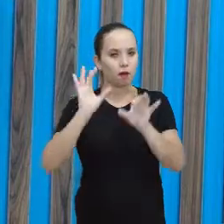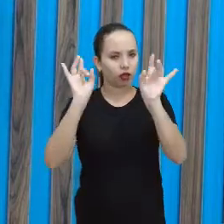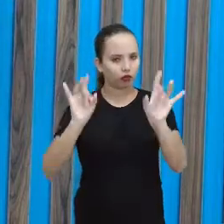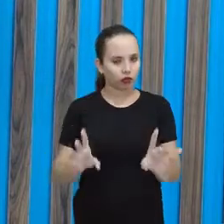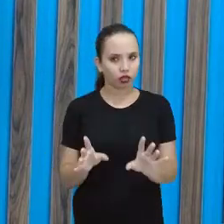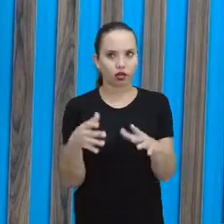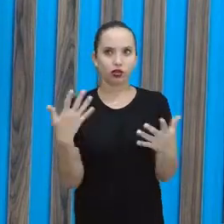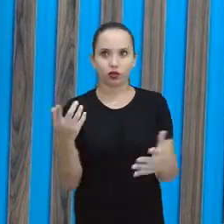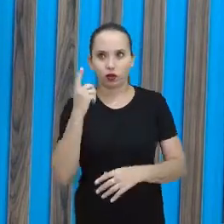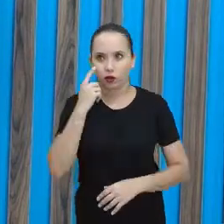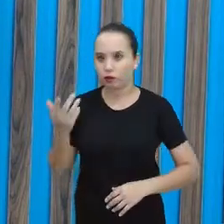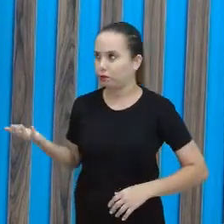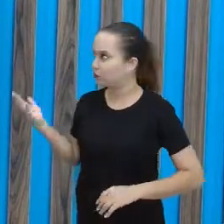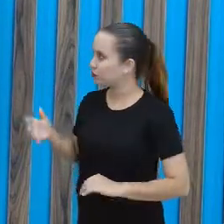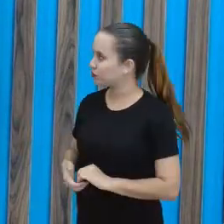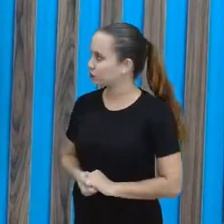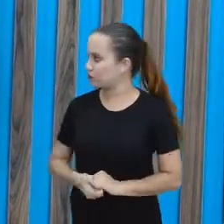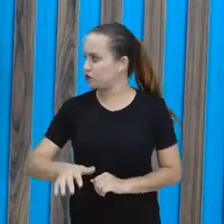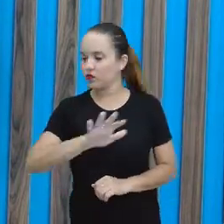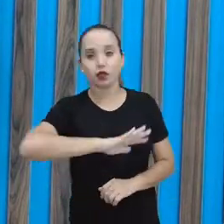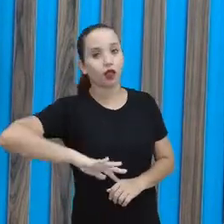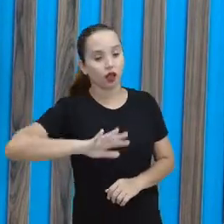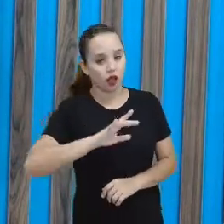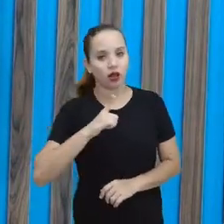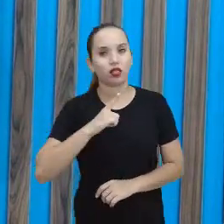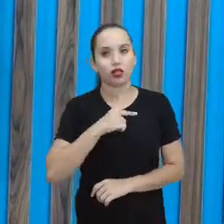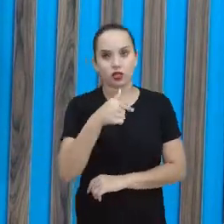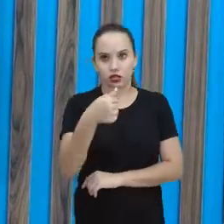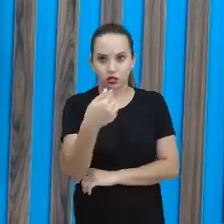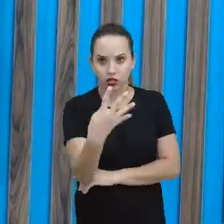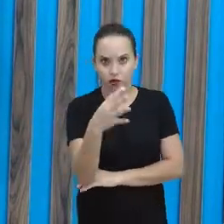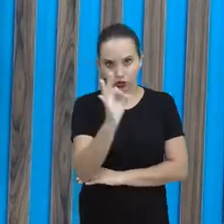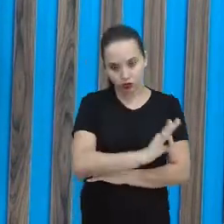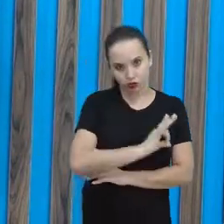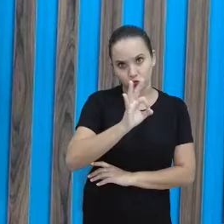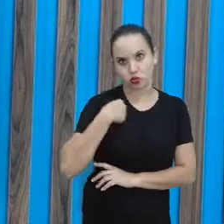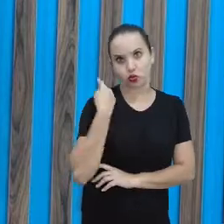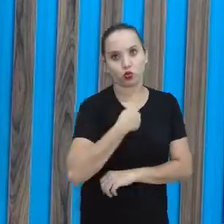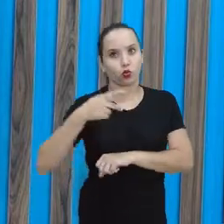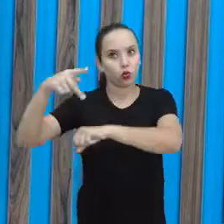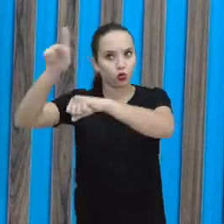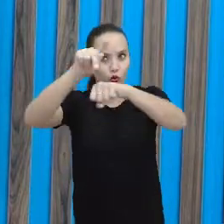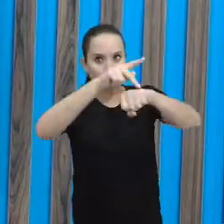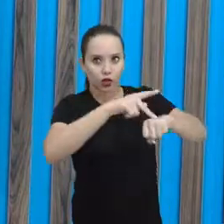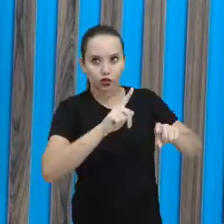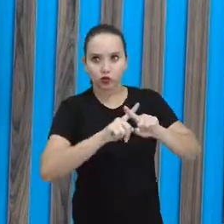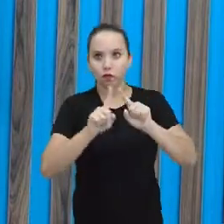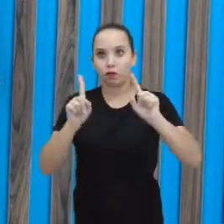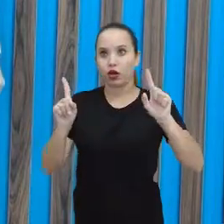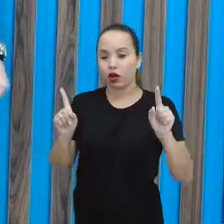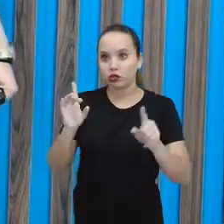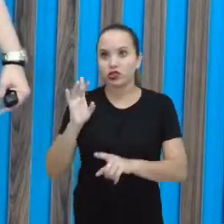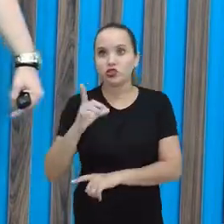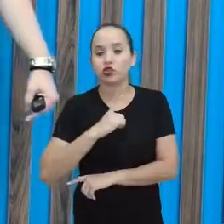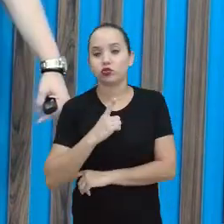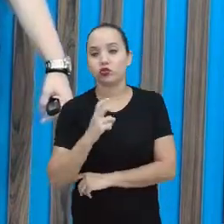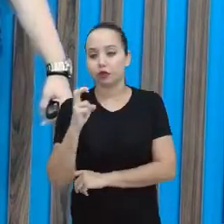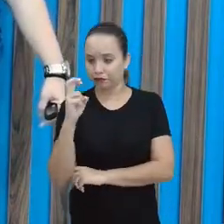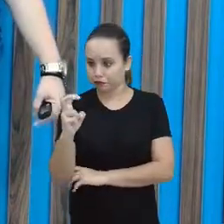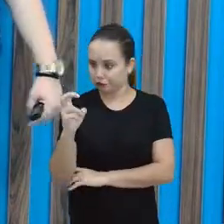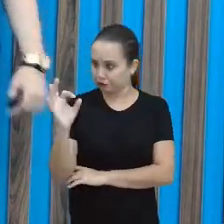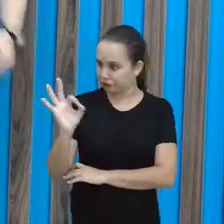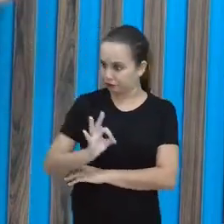como falamos, a bacia amazônica detém cerca de 74% dessa água do nosso país, mas lá só existem cerca